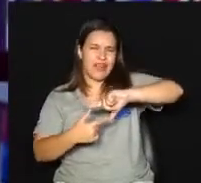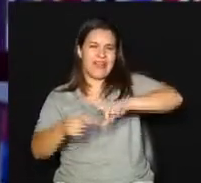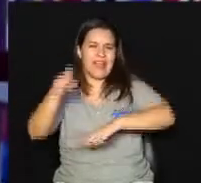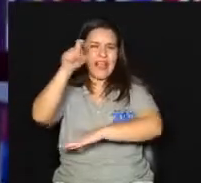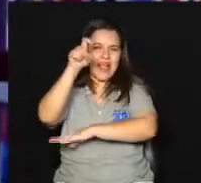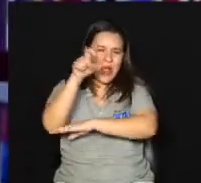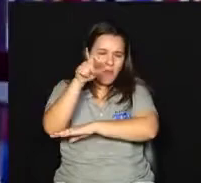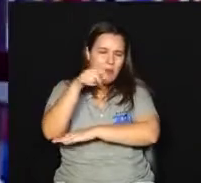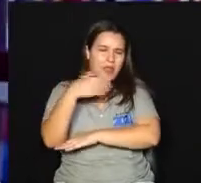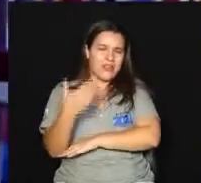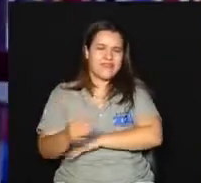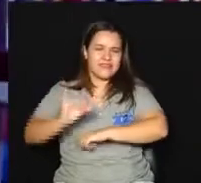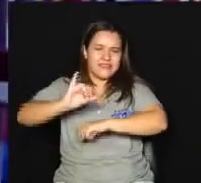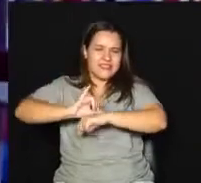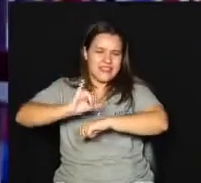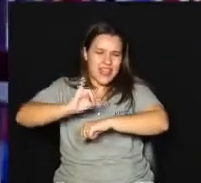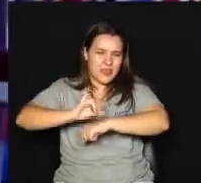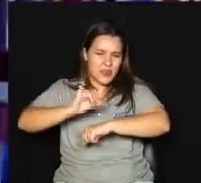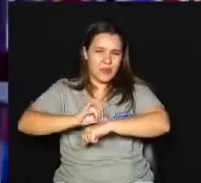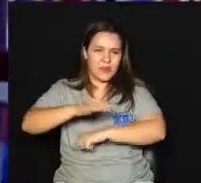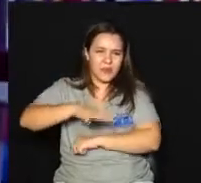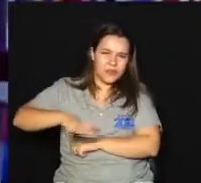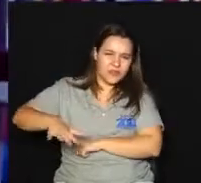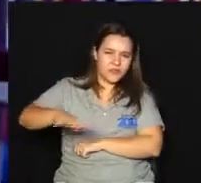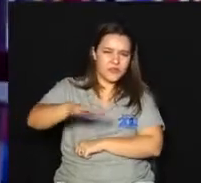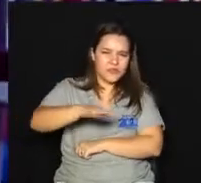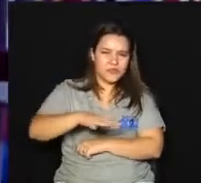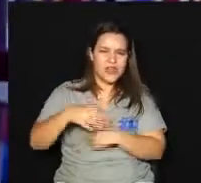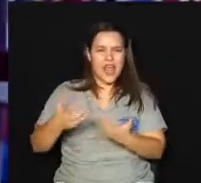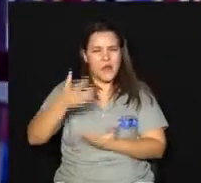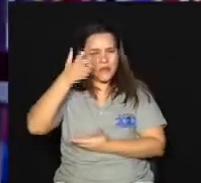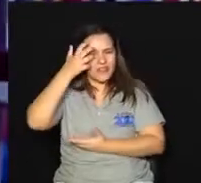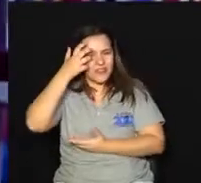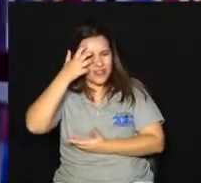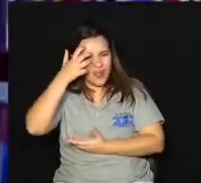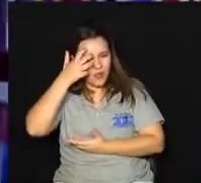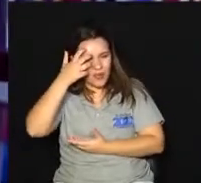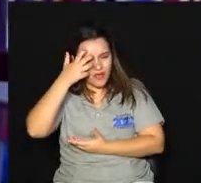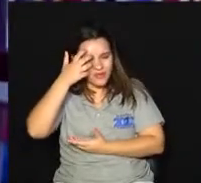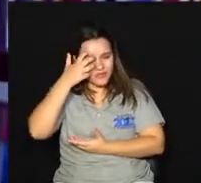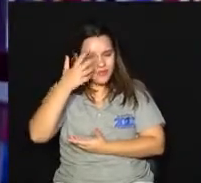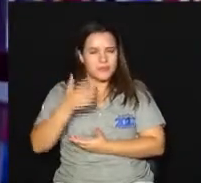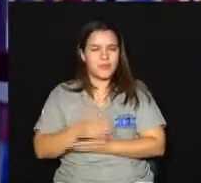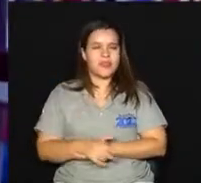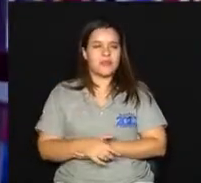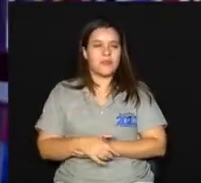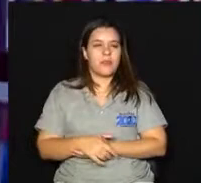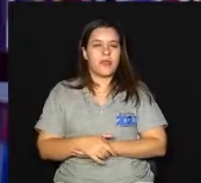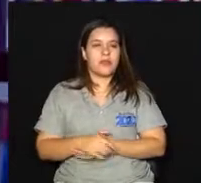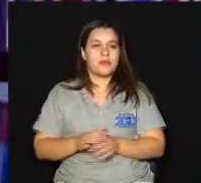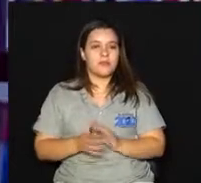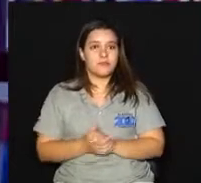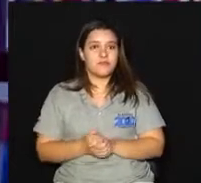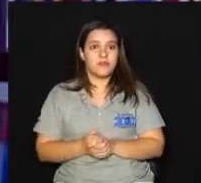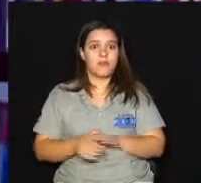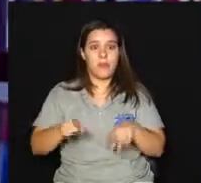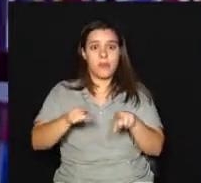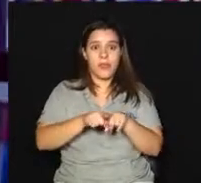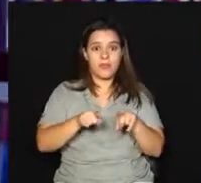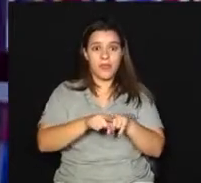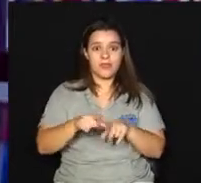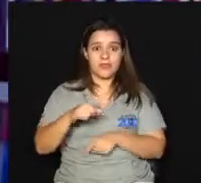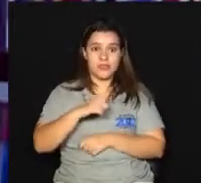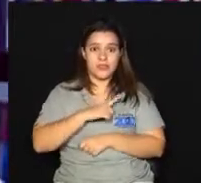que abrange parte ali do Taquaral, Guanabara, e você